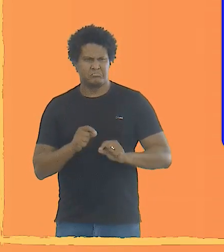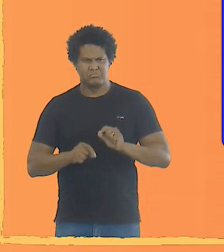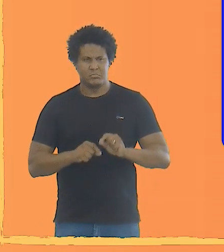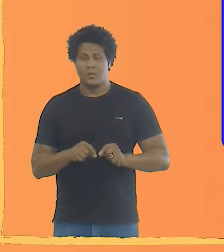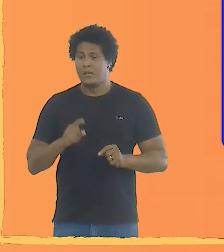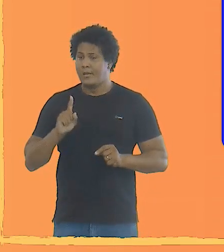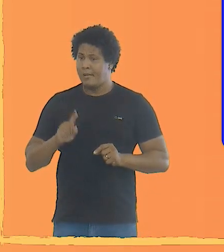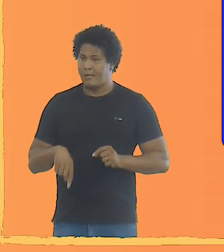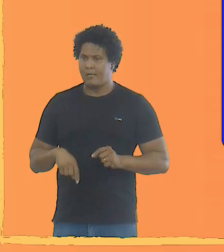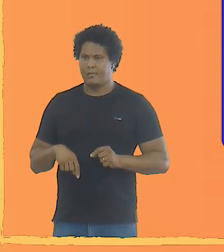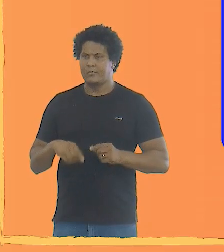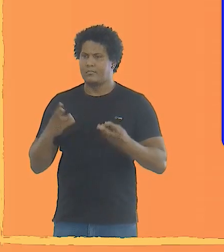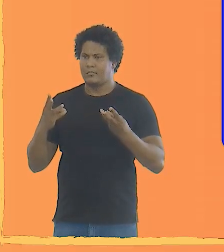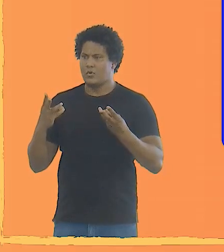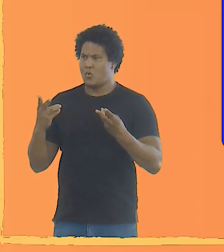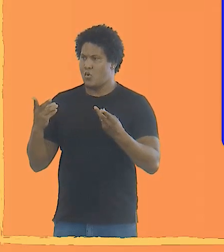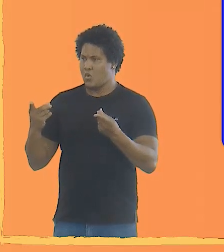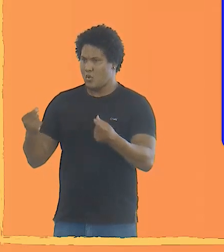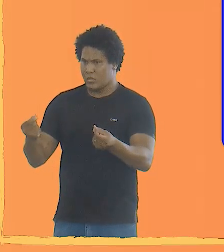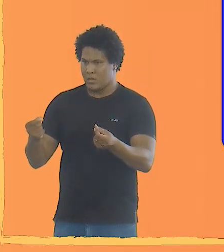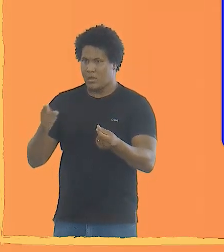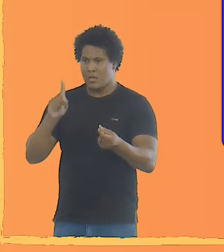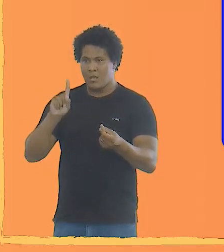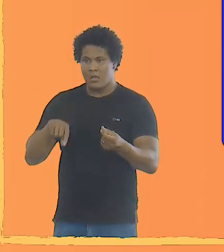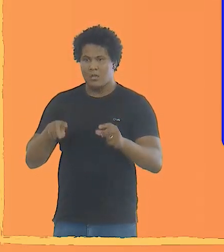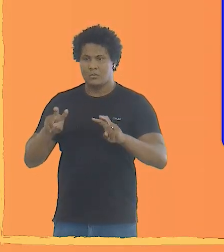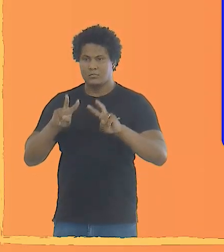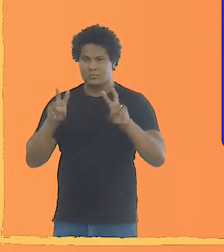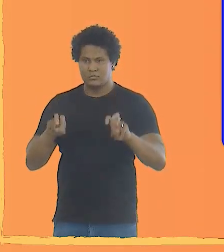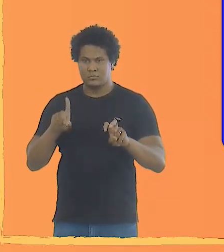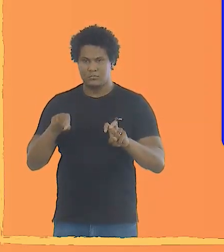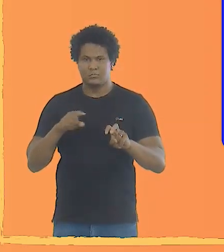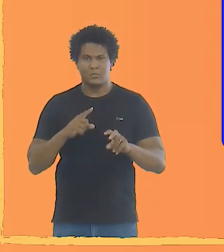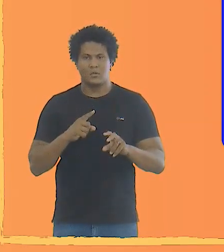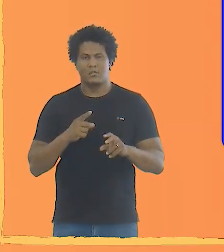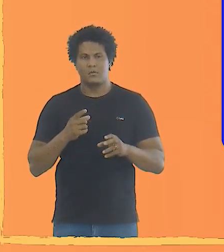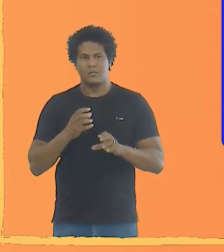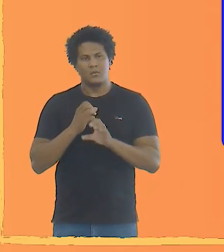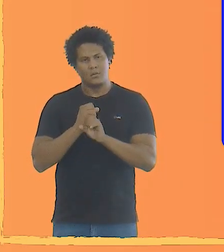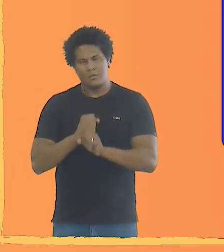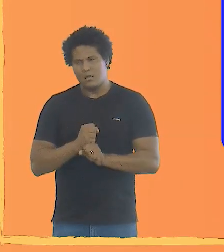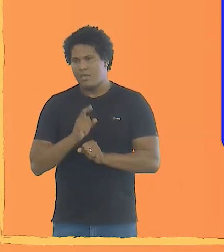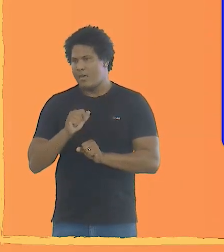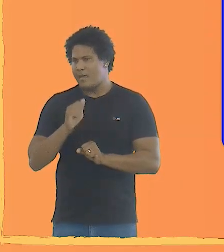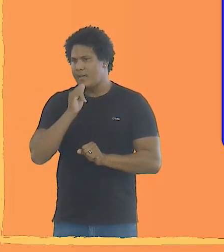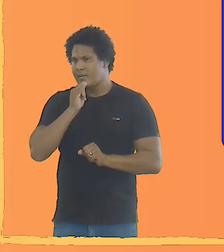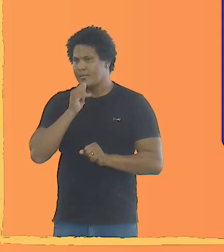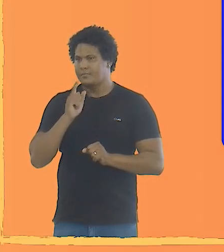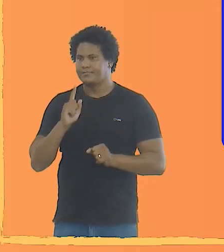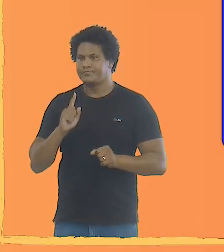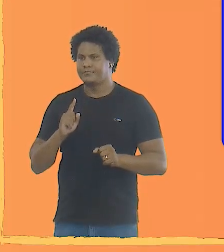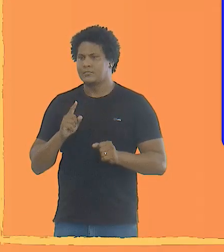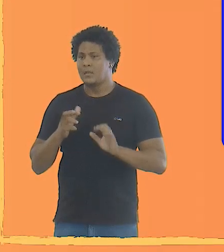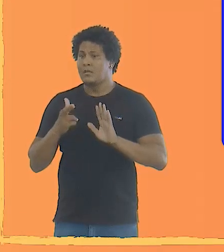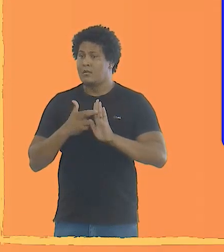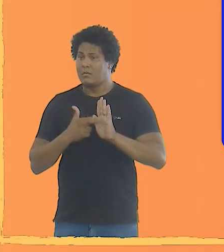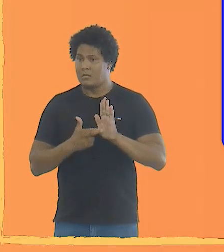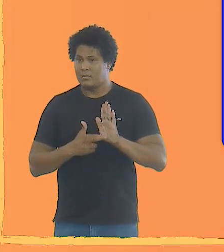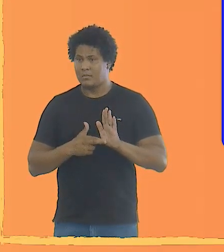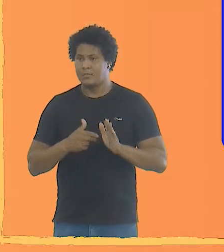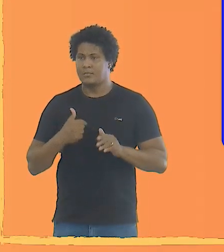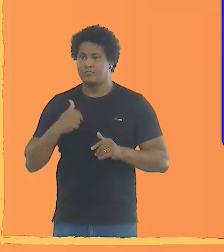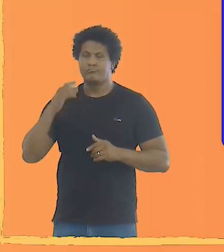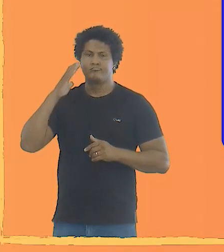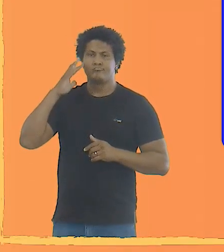que muitas vezes está associado à ideia da combinatória. Esse princípio das gavetas diz o seguinte: imagine que eu vá pegar